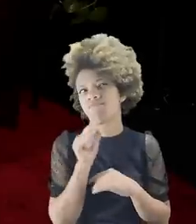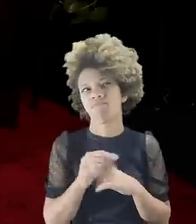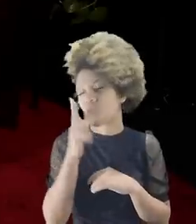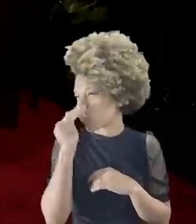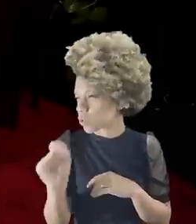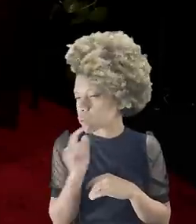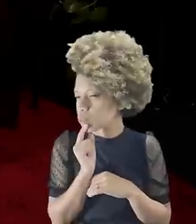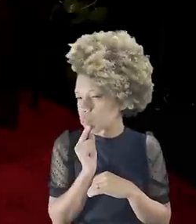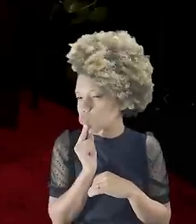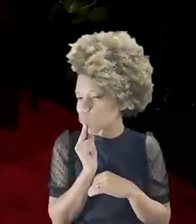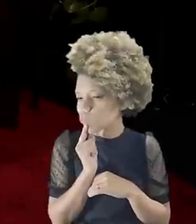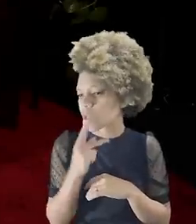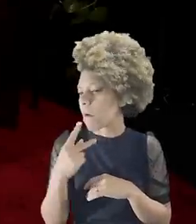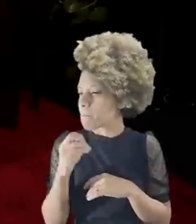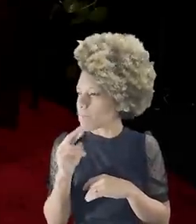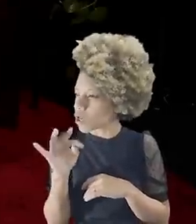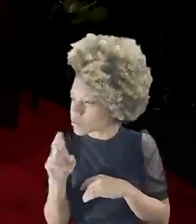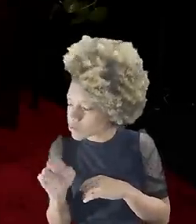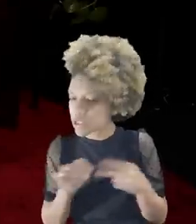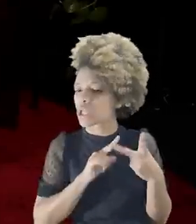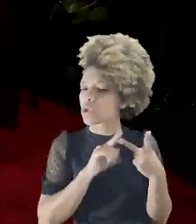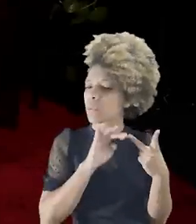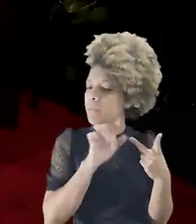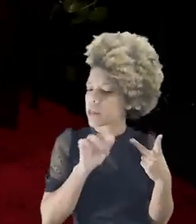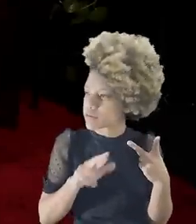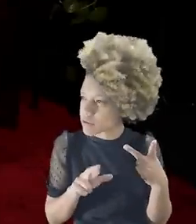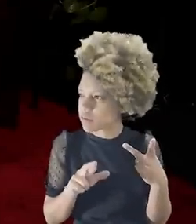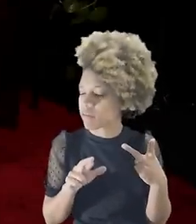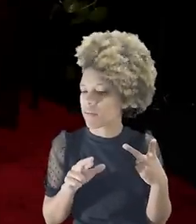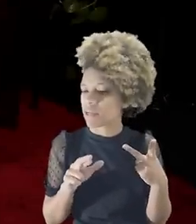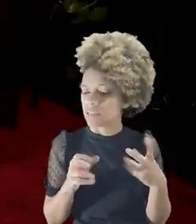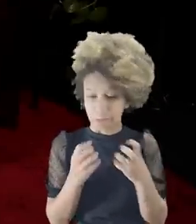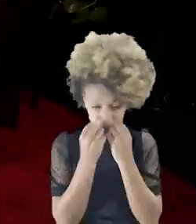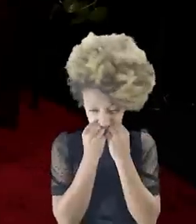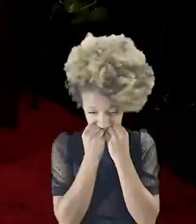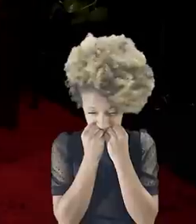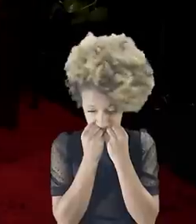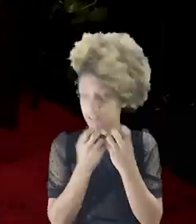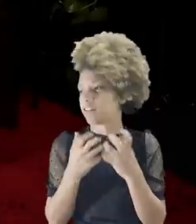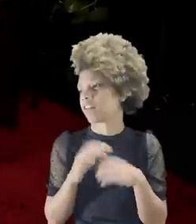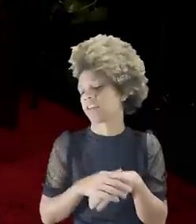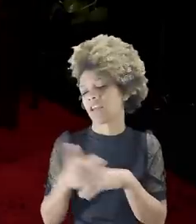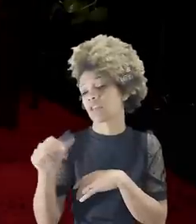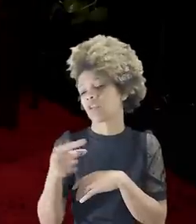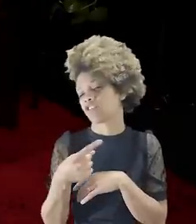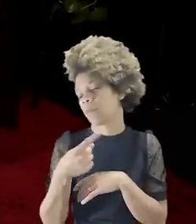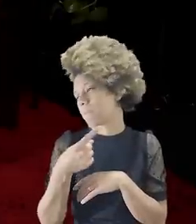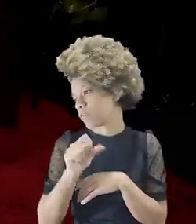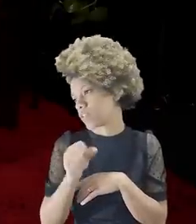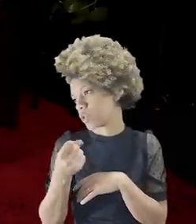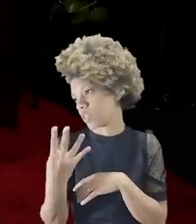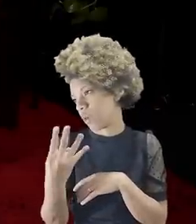teve eu acho que o porta trailblazers acho que quer morder o punho até hoje naquela escolha de